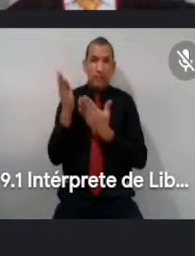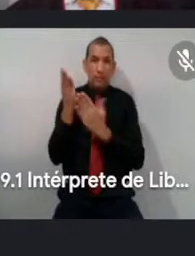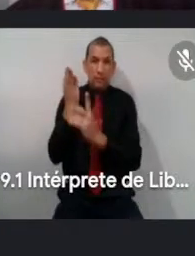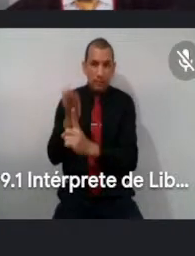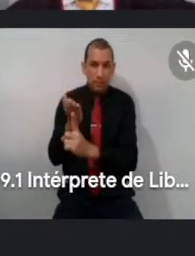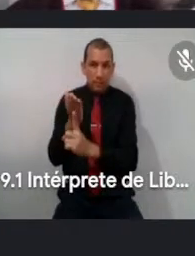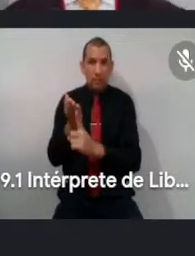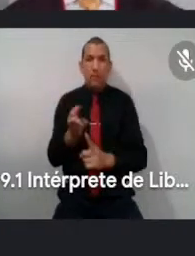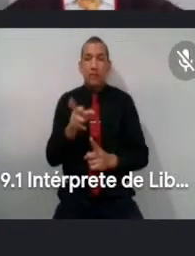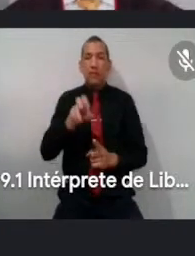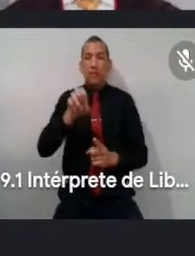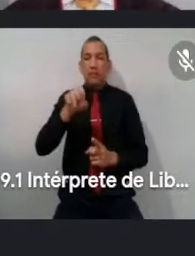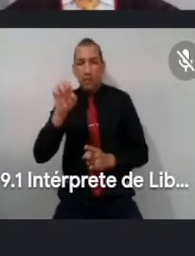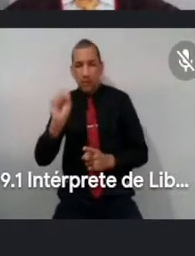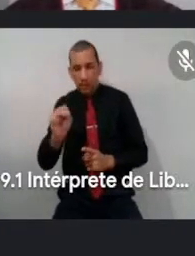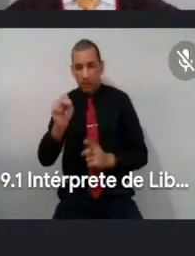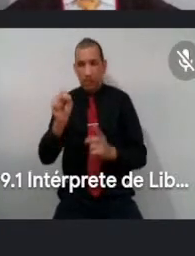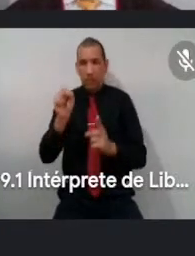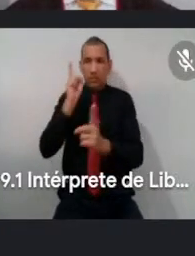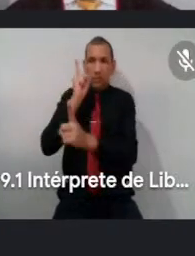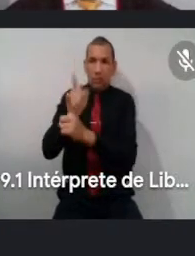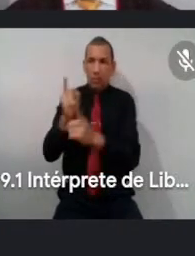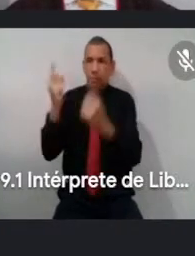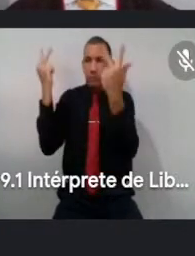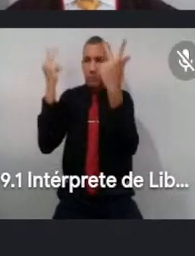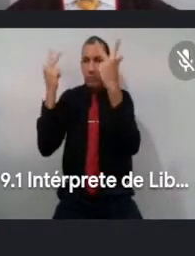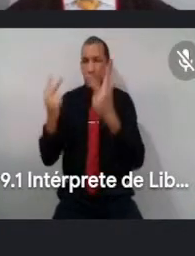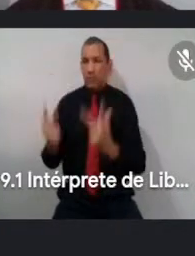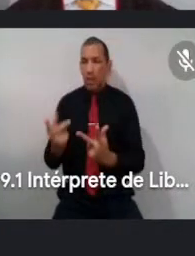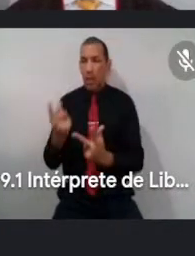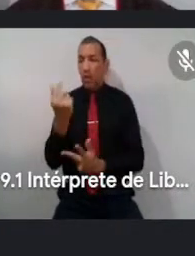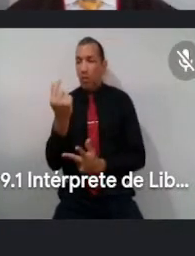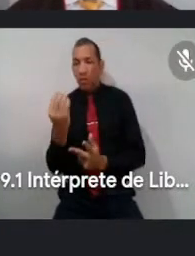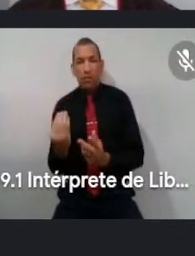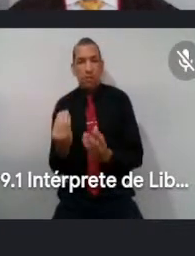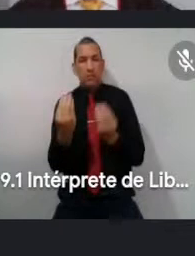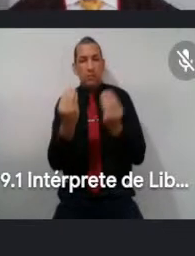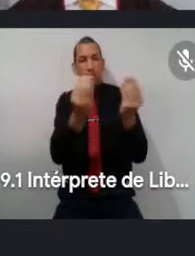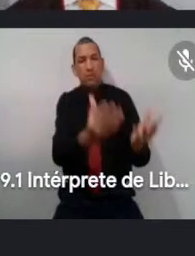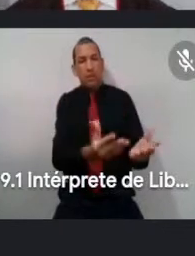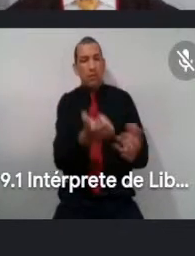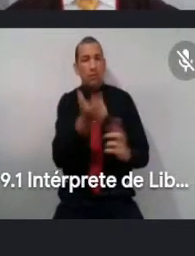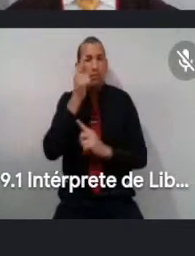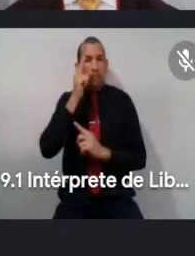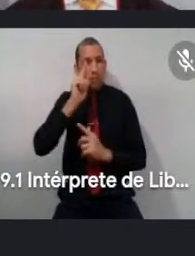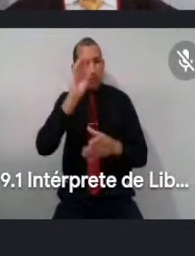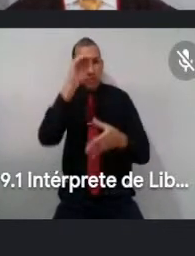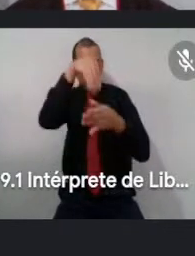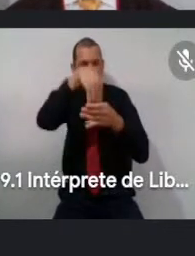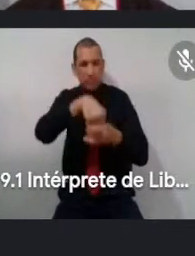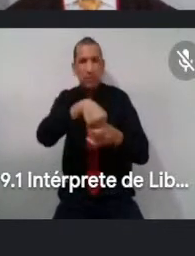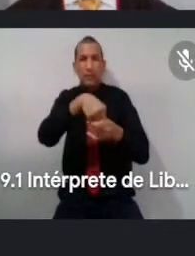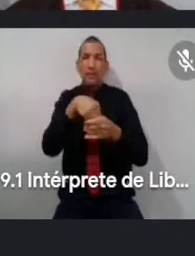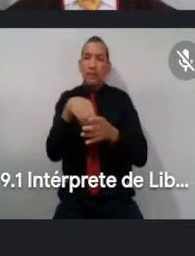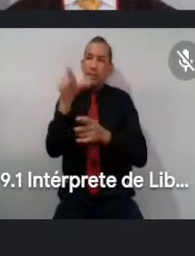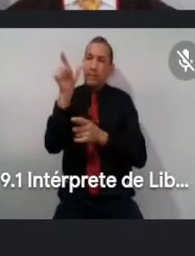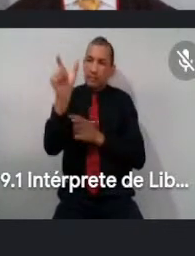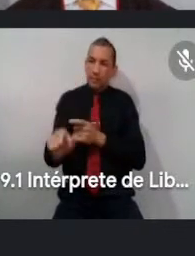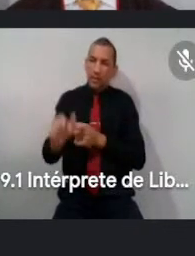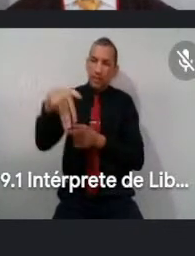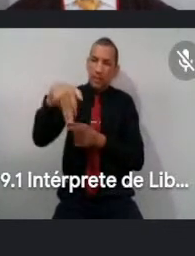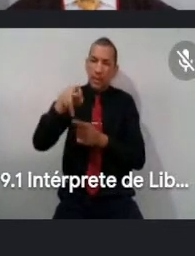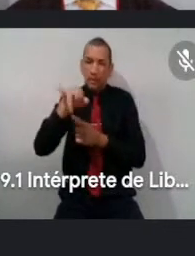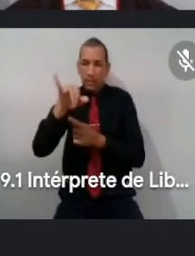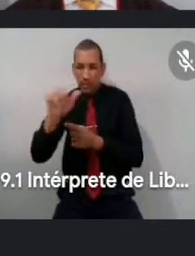Pereira da Silva ele foi autuado em flagrande oferecendo dinheiro em espécie para conseguir votos a correr Maria de